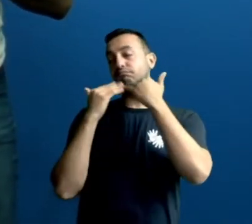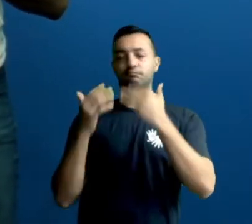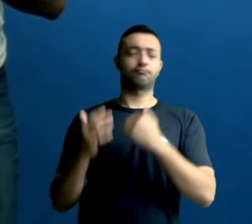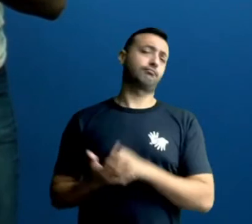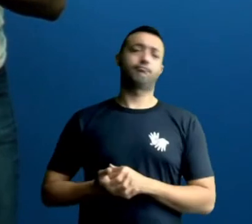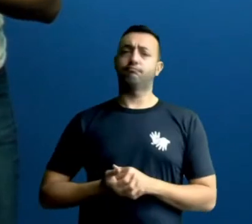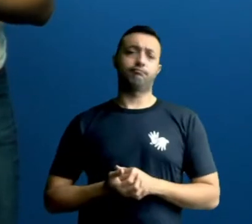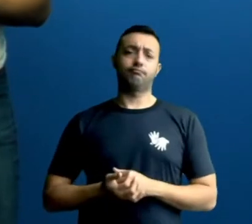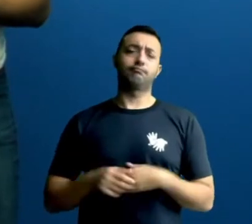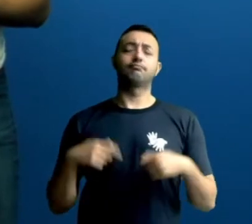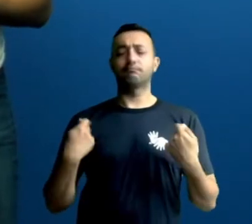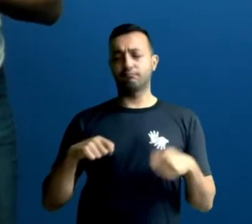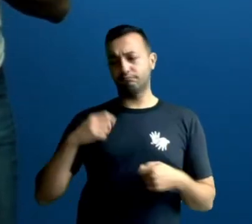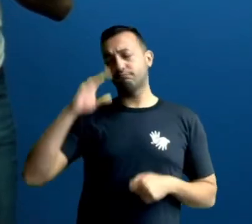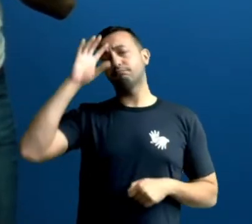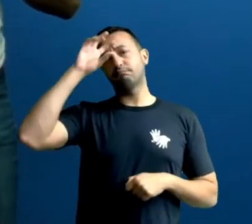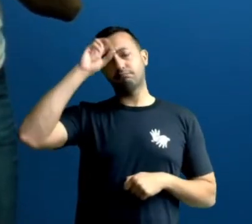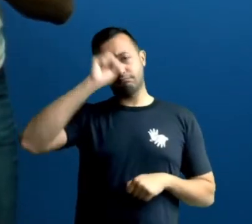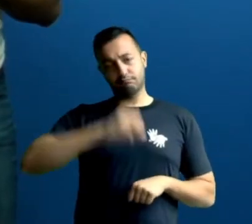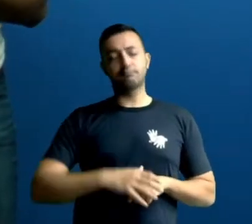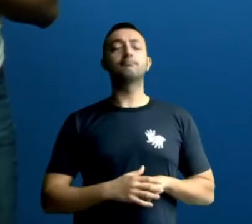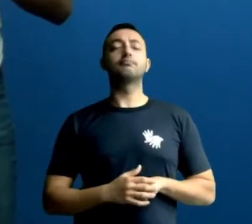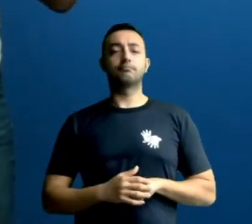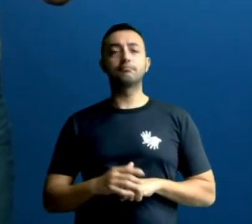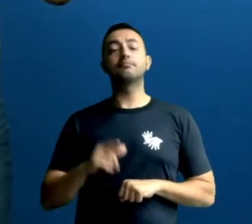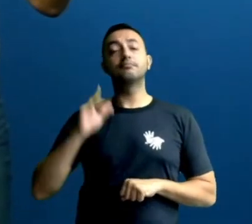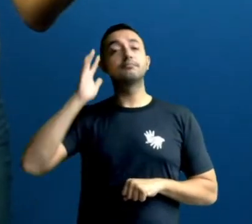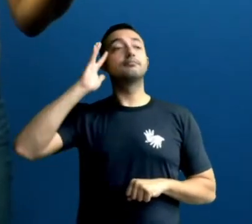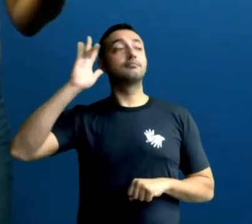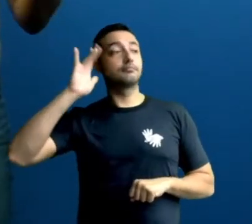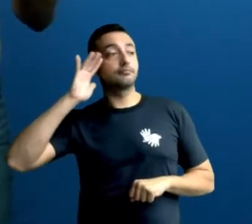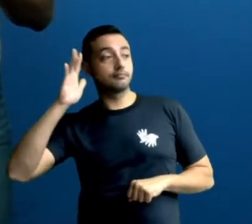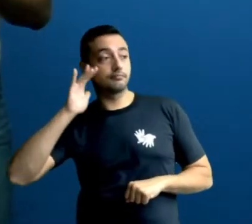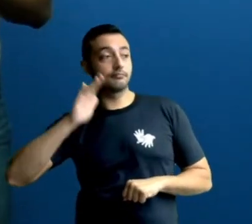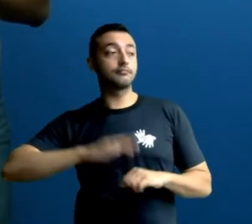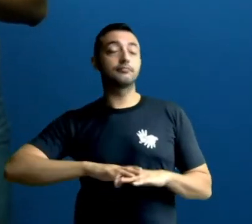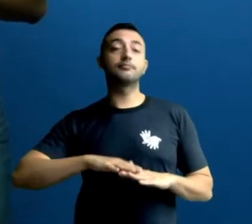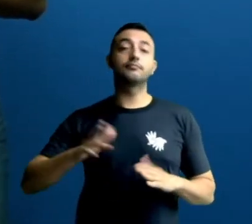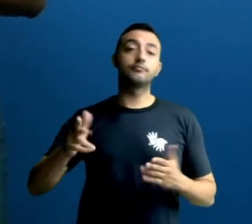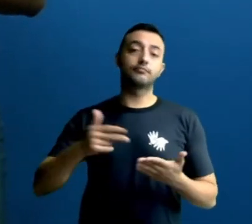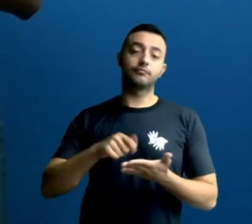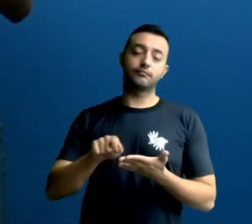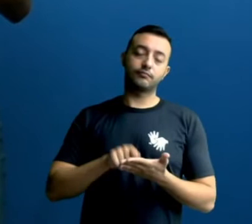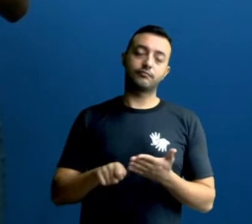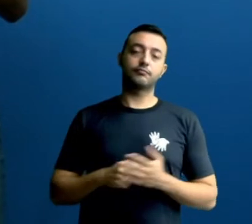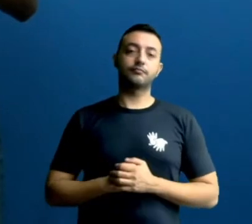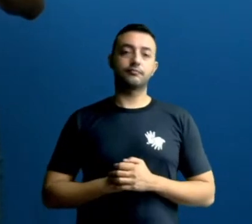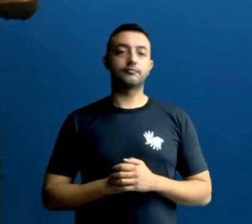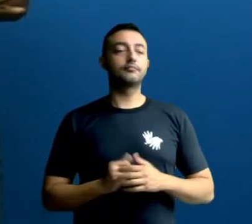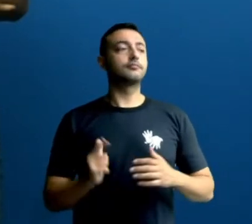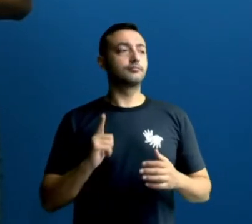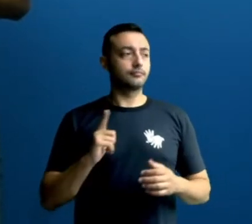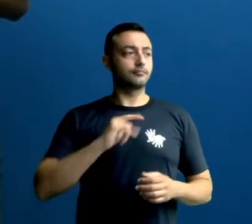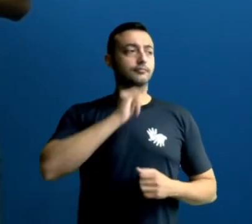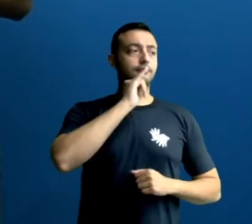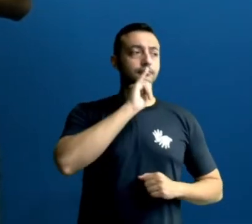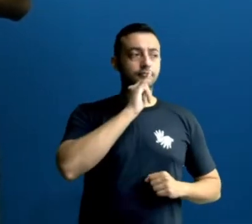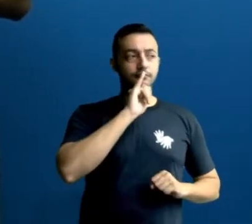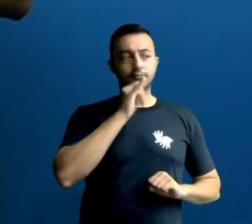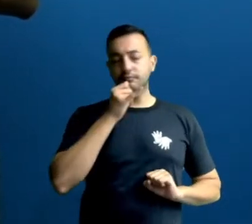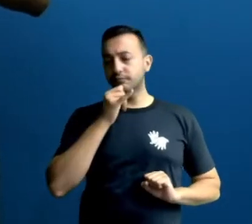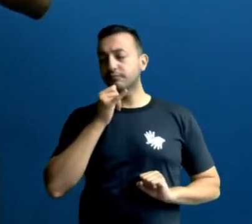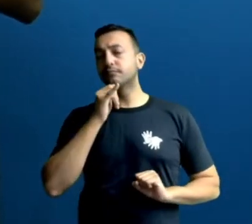que compreender, para você ter esse pensamento fora do que está escrito. E aí temos, por exemplo,